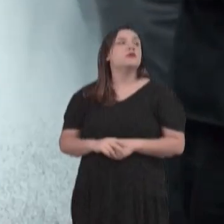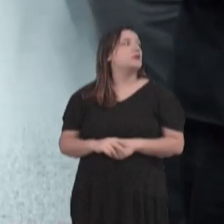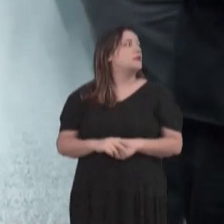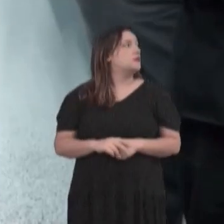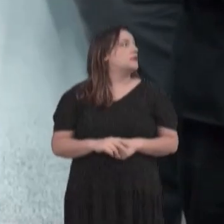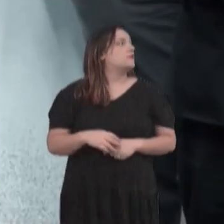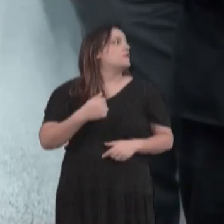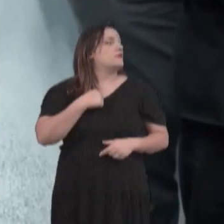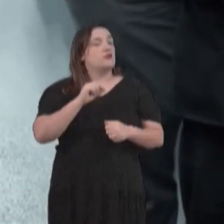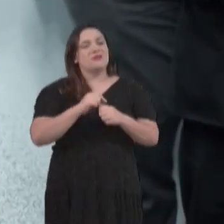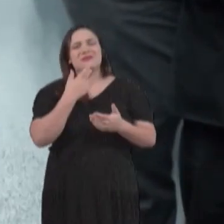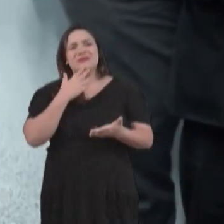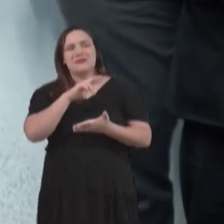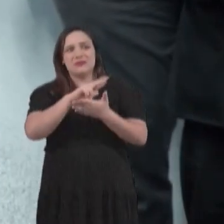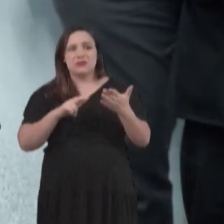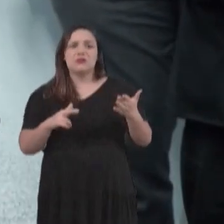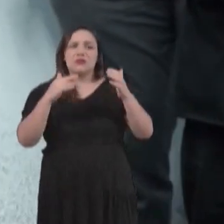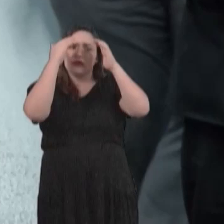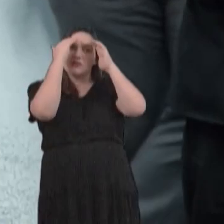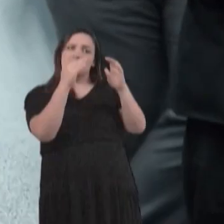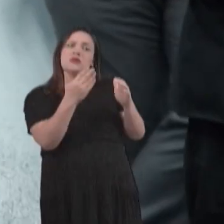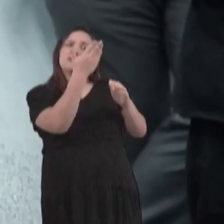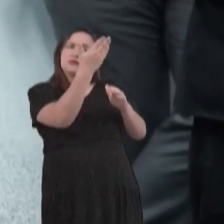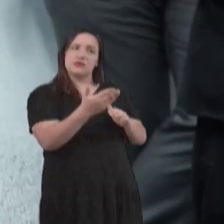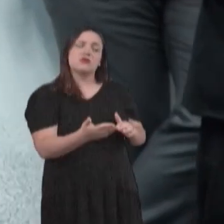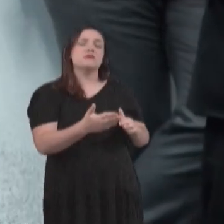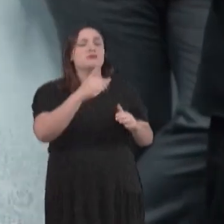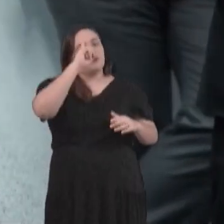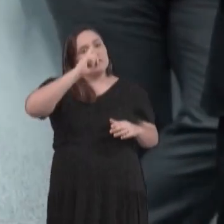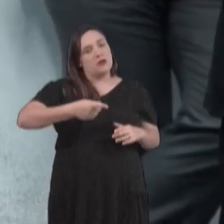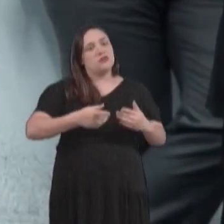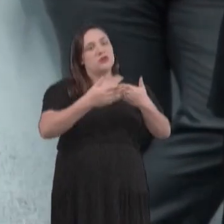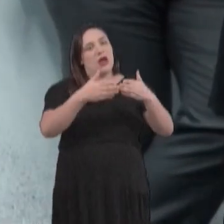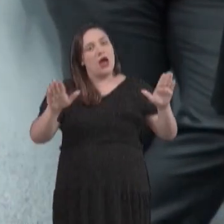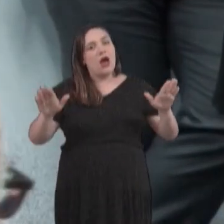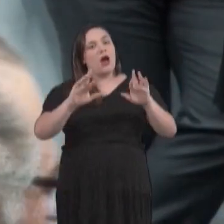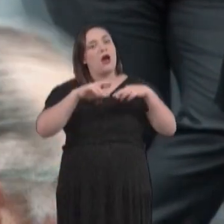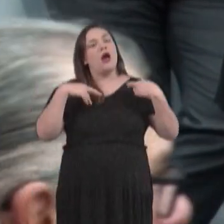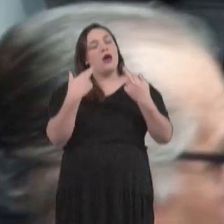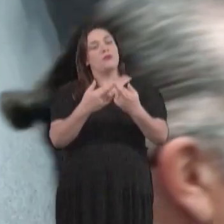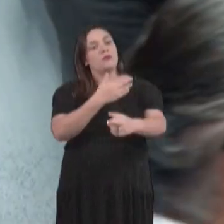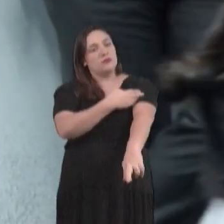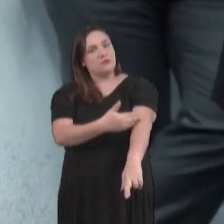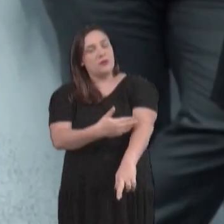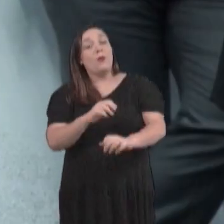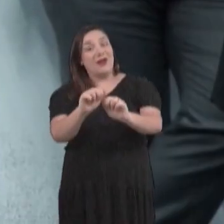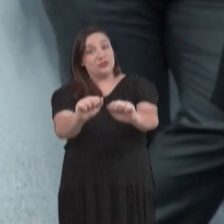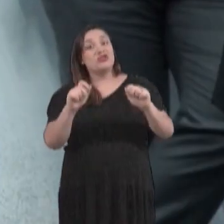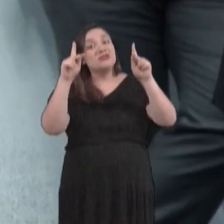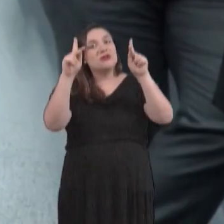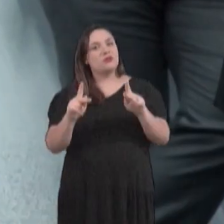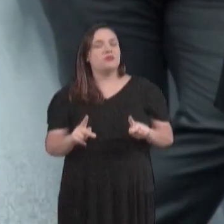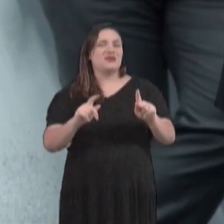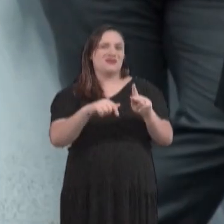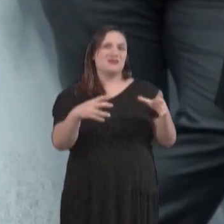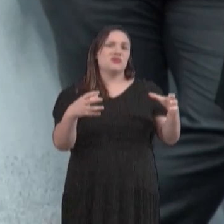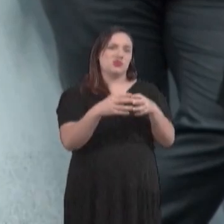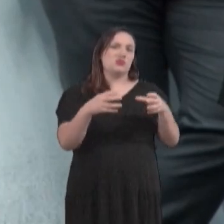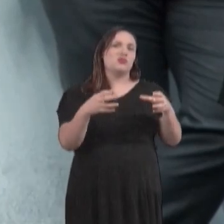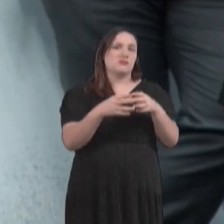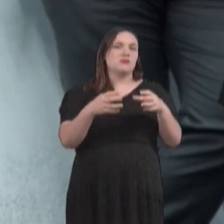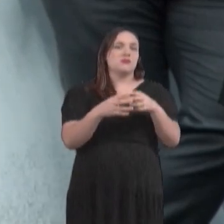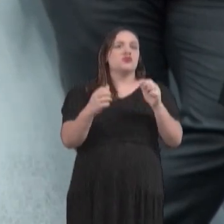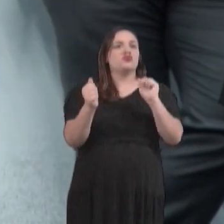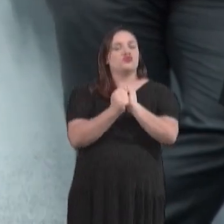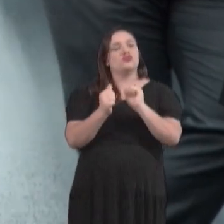a requerer a Vossa Excelência, com todo o respeito, que determine a comissão competente desta casa uma audiência pública